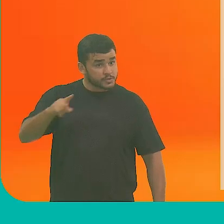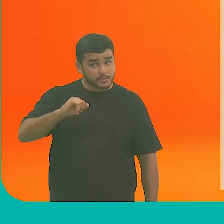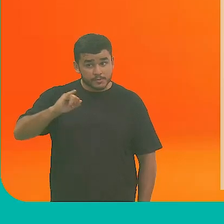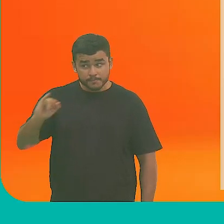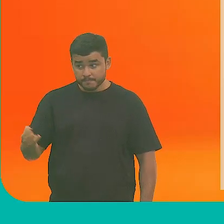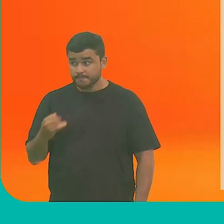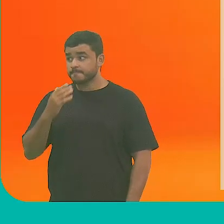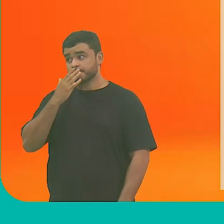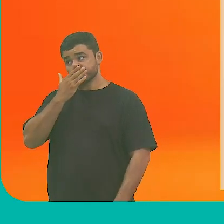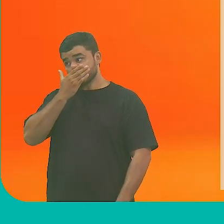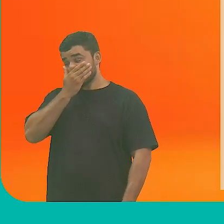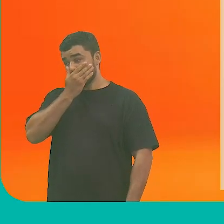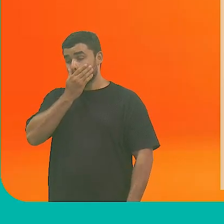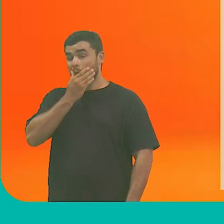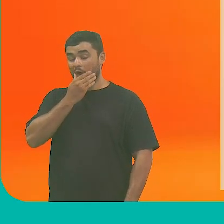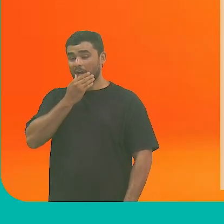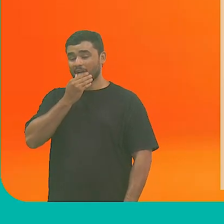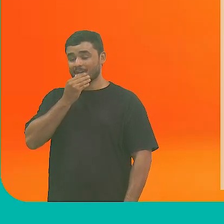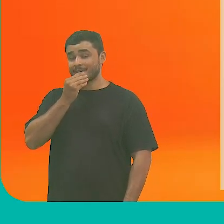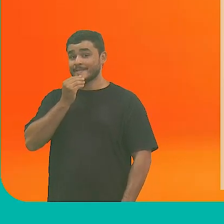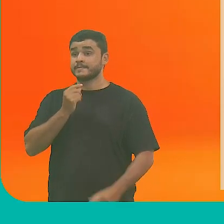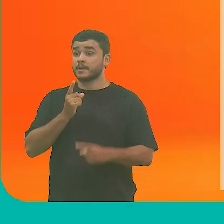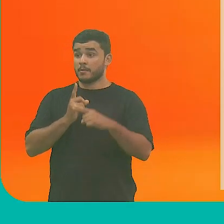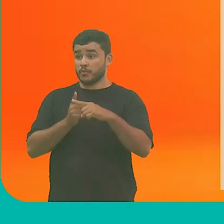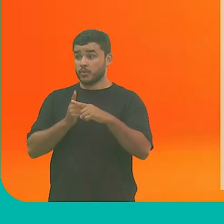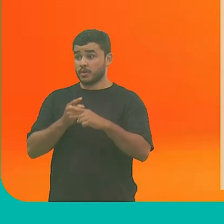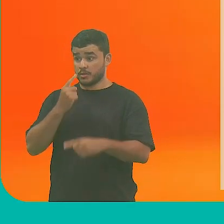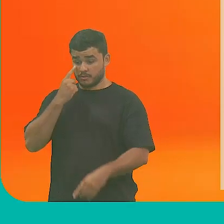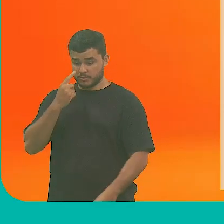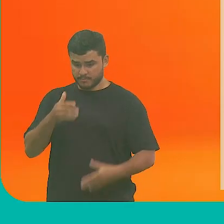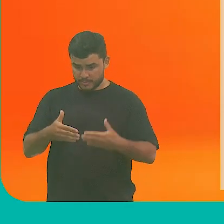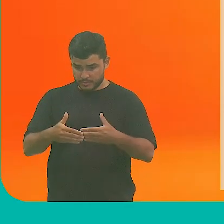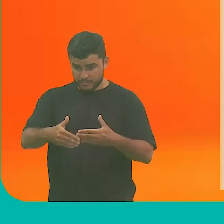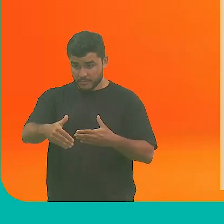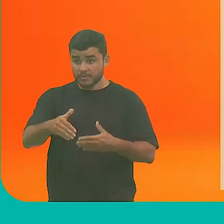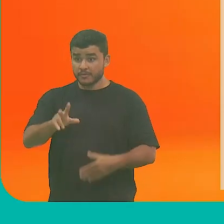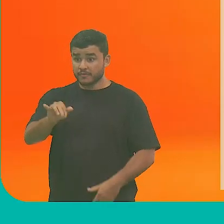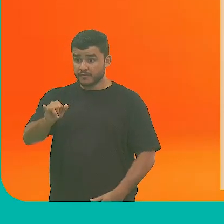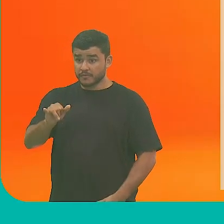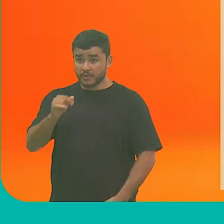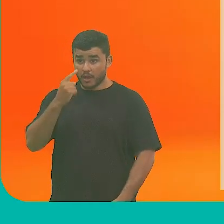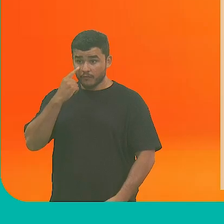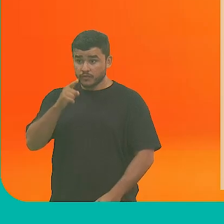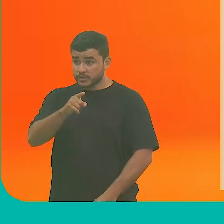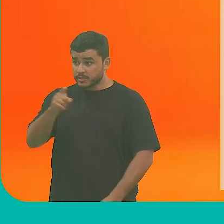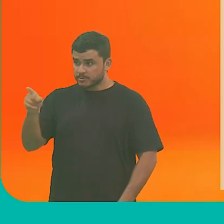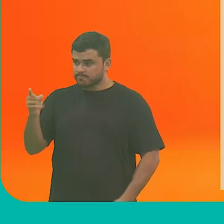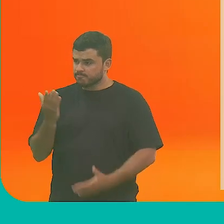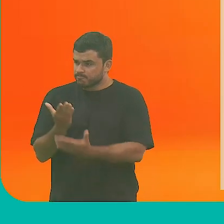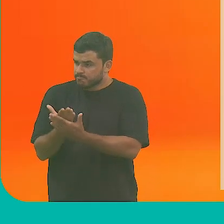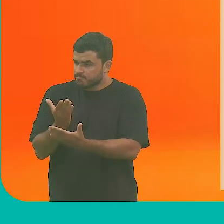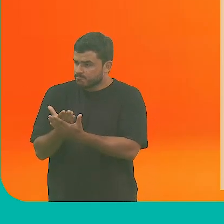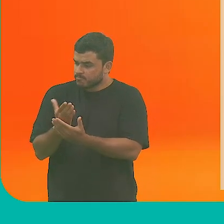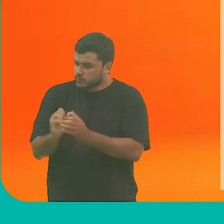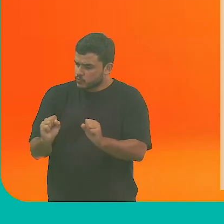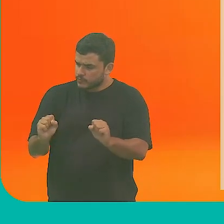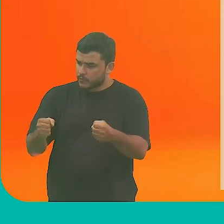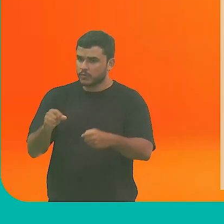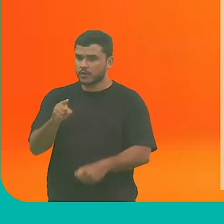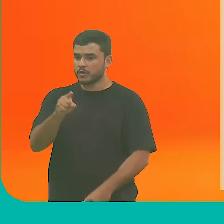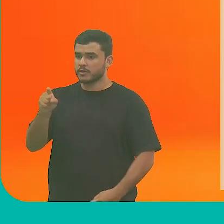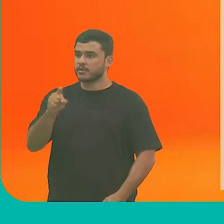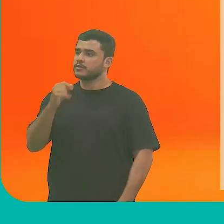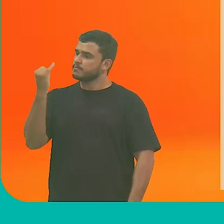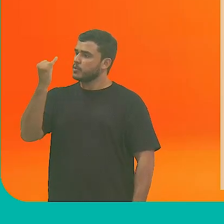nessa reta final eu acho que cada pequeno detalhe faz diferença. Então eu fico muito feliz em poder participar mais